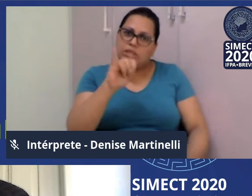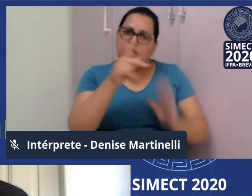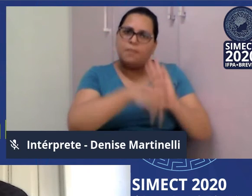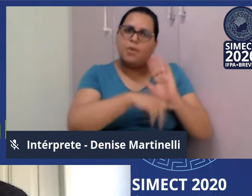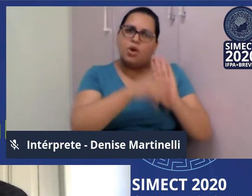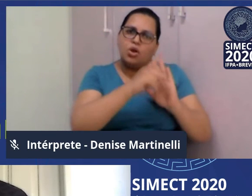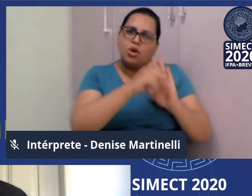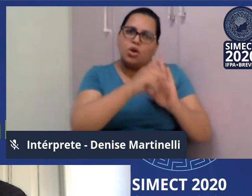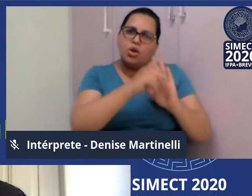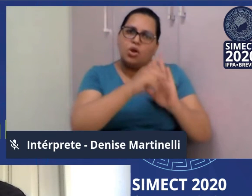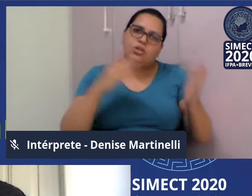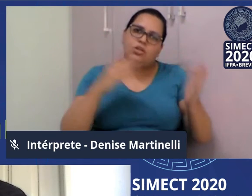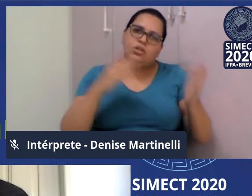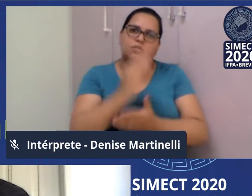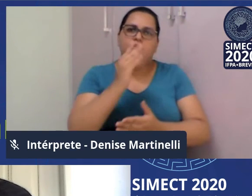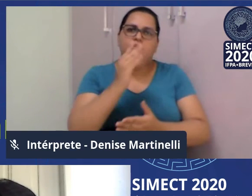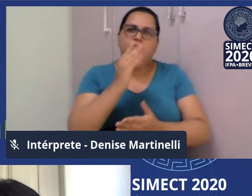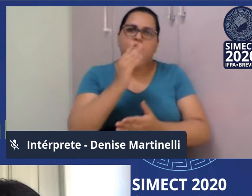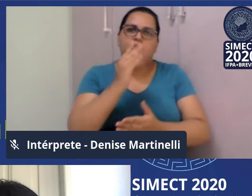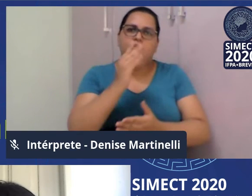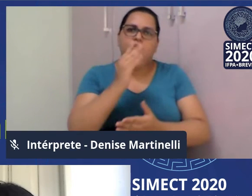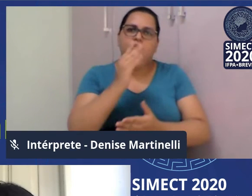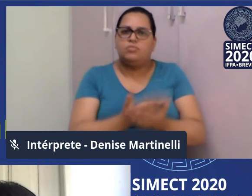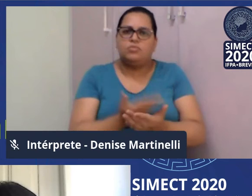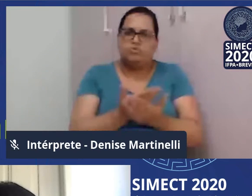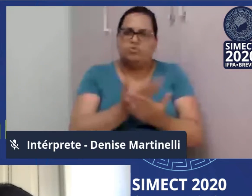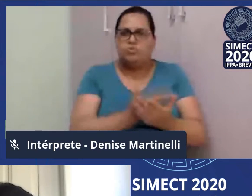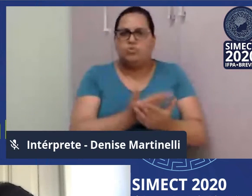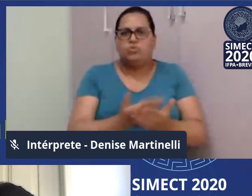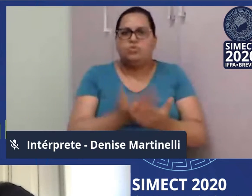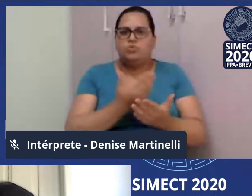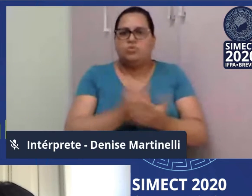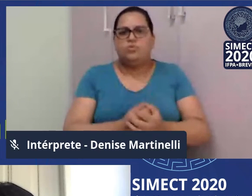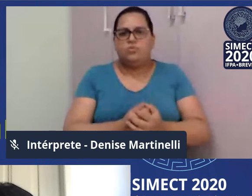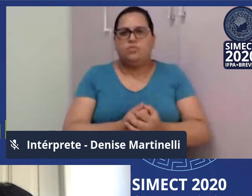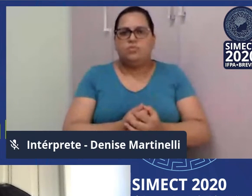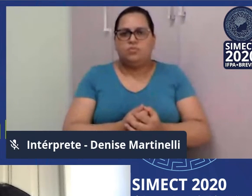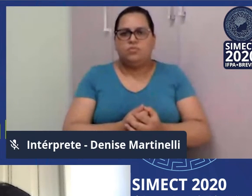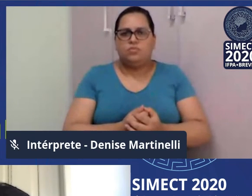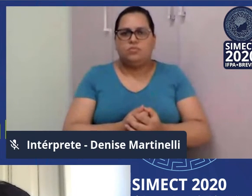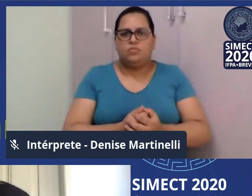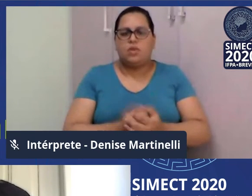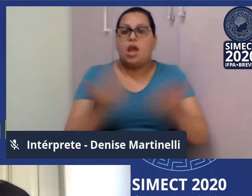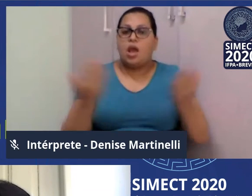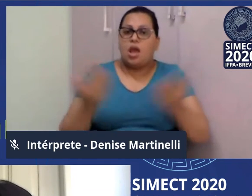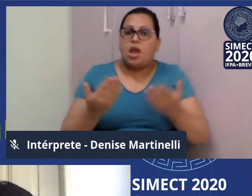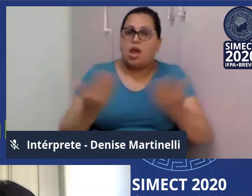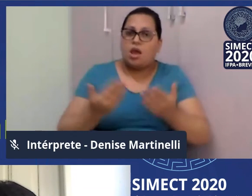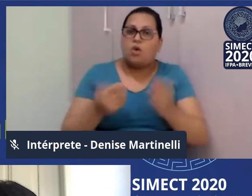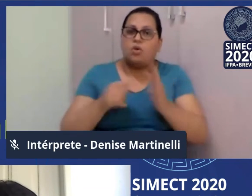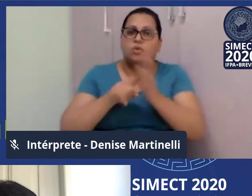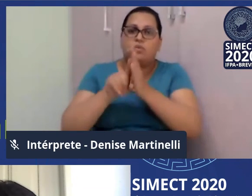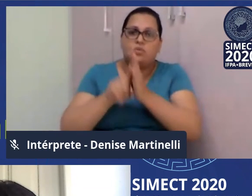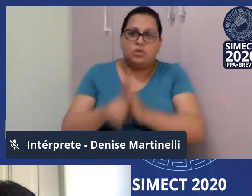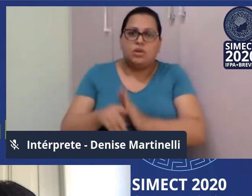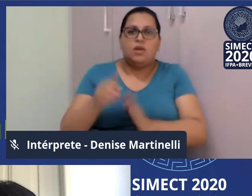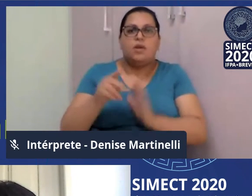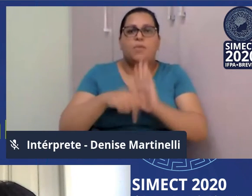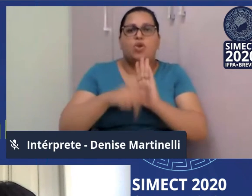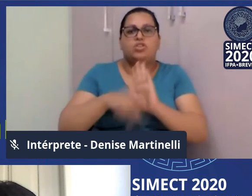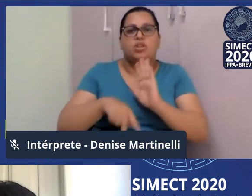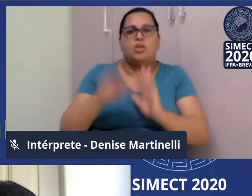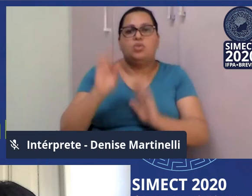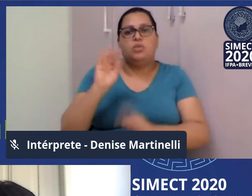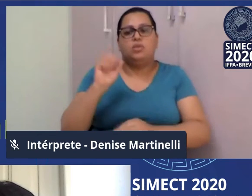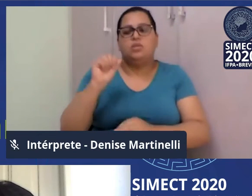Nós estamos submetendo o projeto com o tambaqui. Se aprovar o projeto, então a gente vai enveredar também para